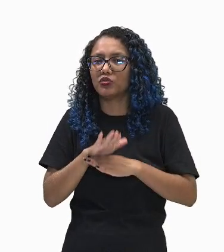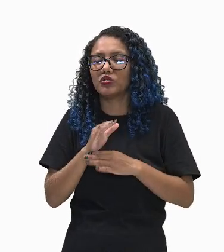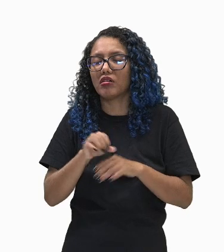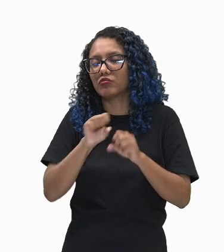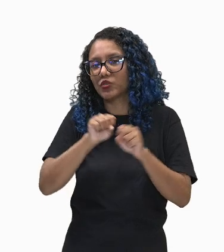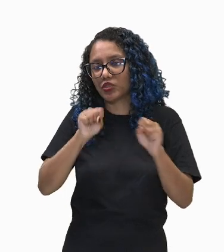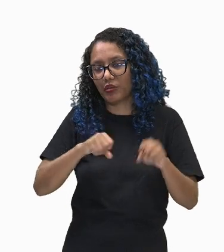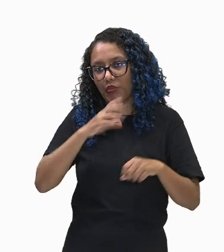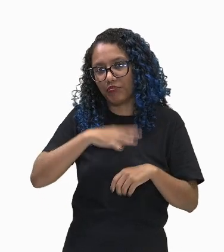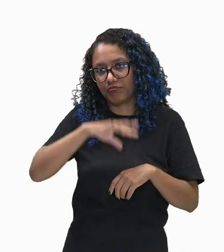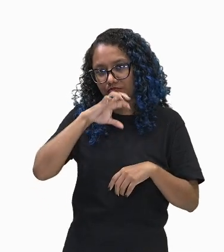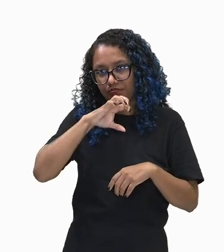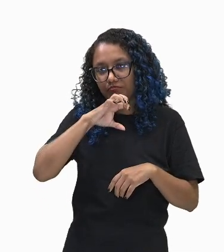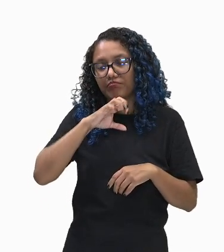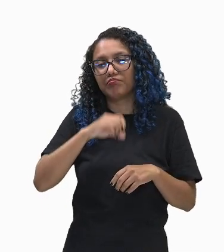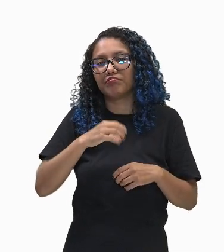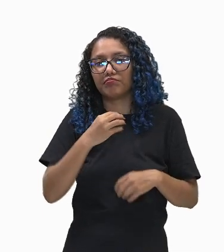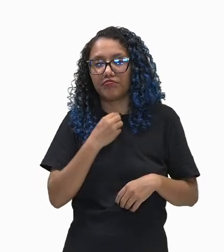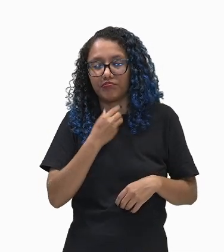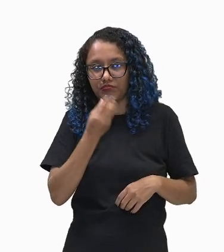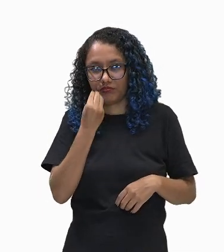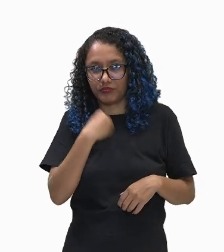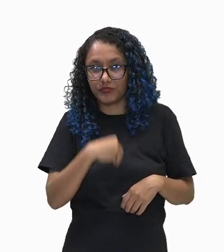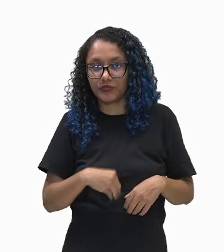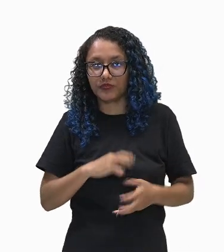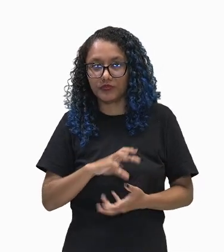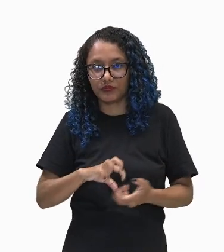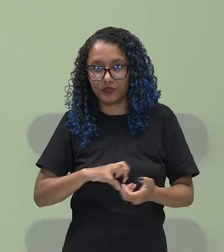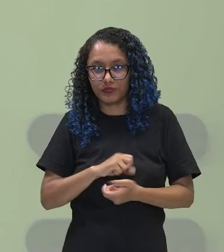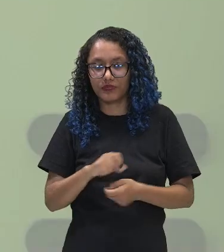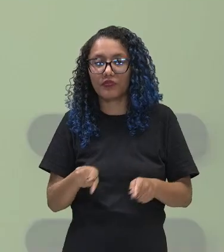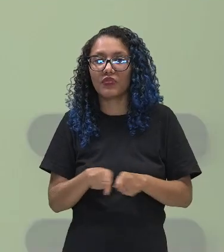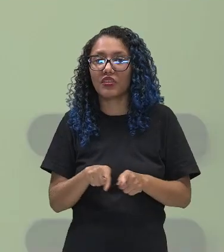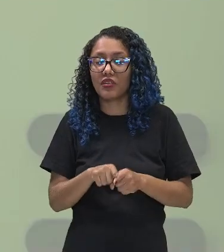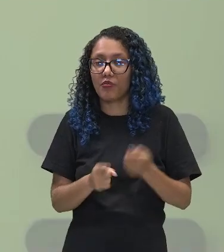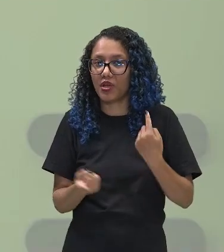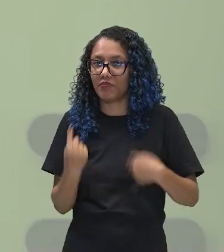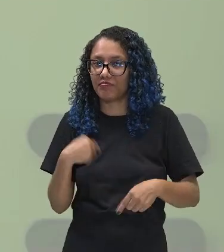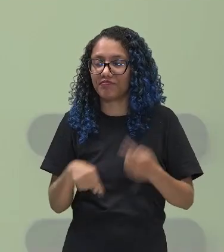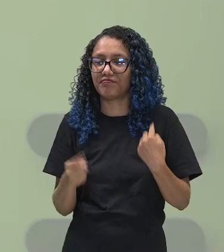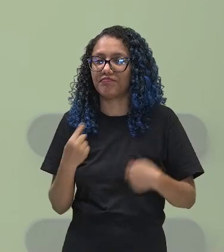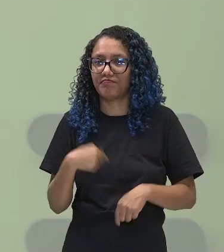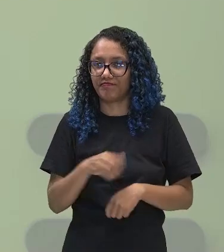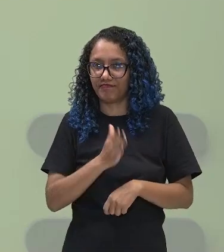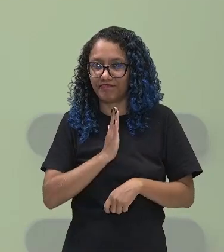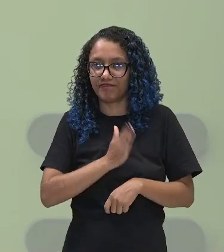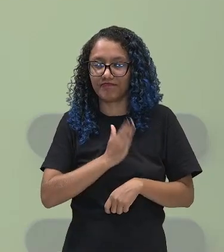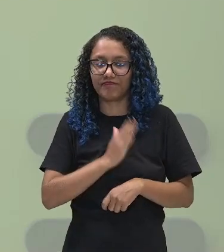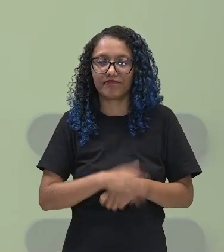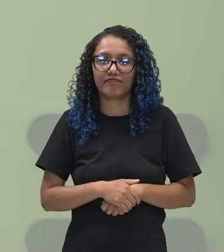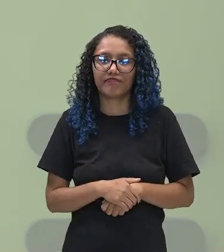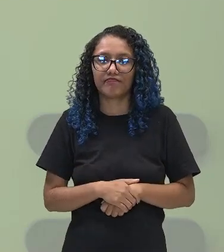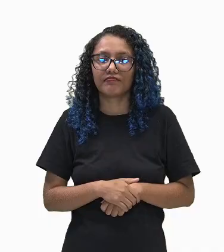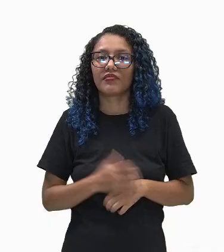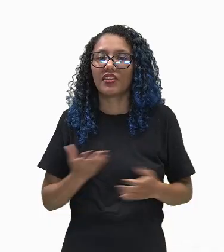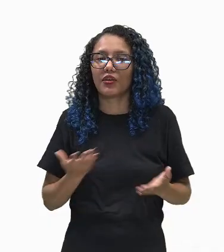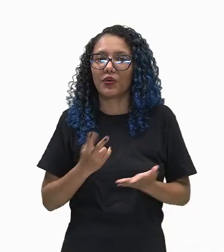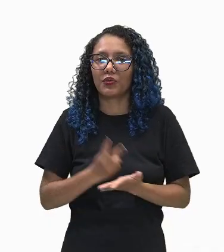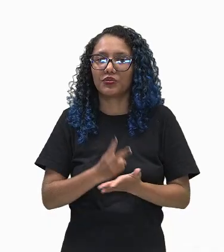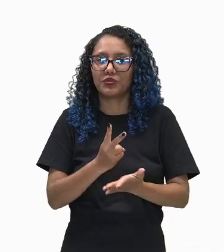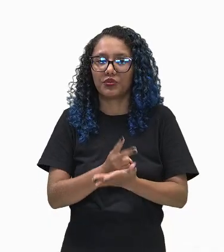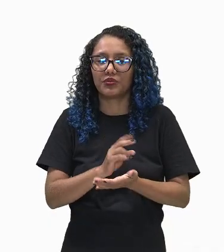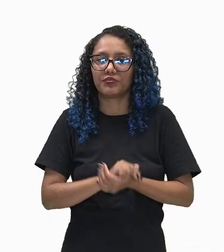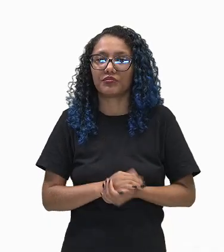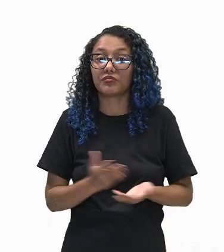respiratório, do sistema digestório e do sistema circulatório também. Para dar continuidade aí à